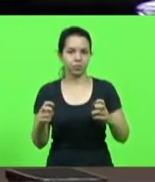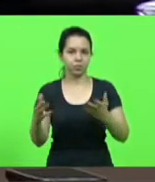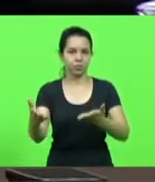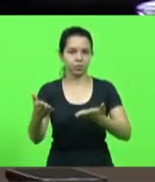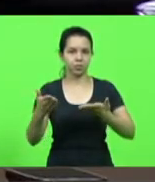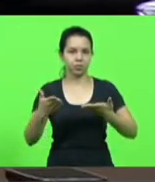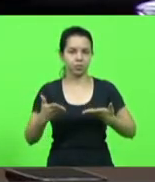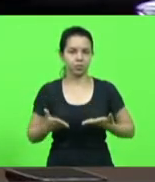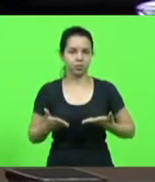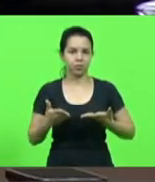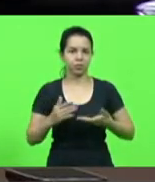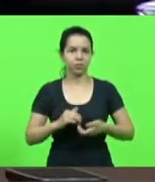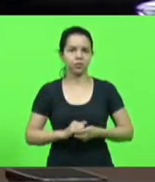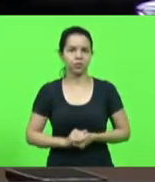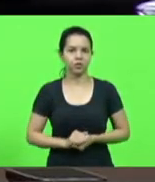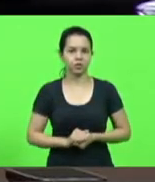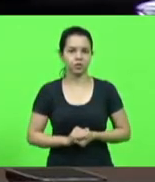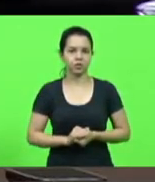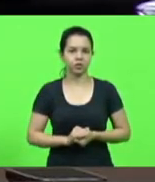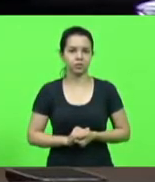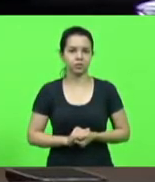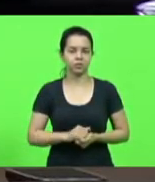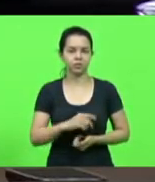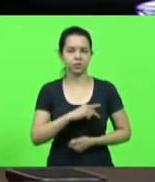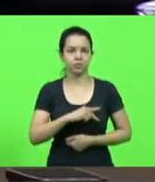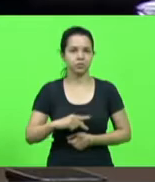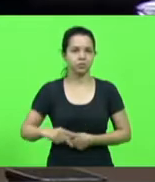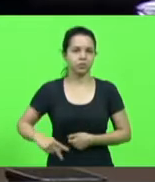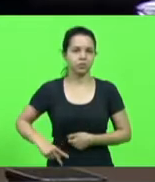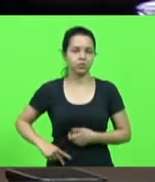uso da palavra o presidente da Convenção das Igrejas